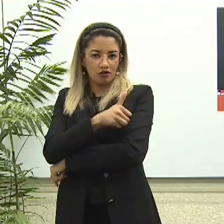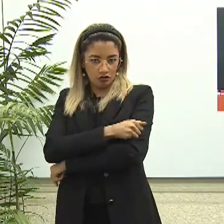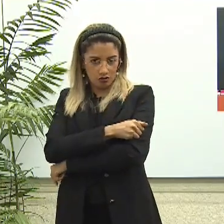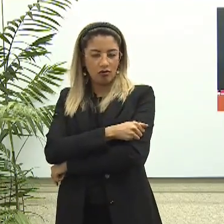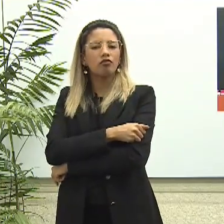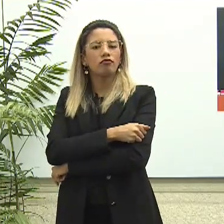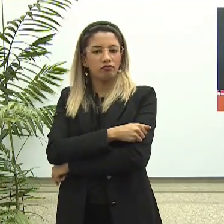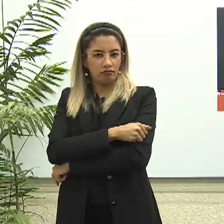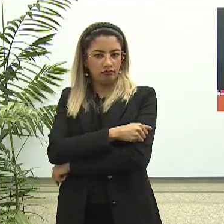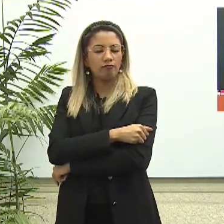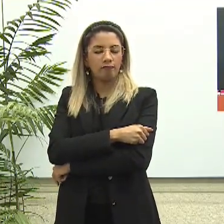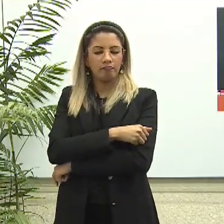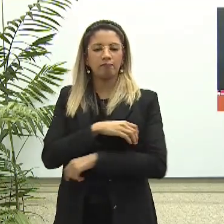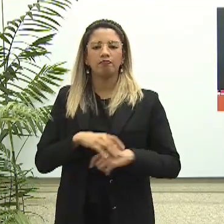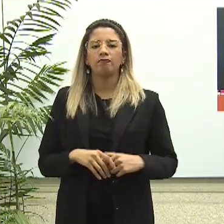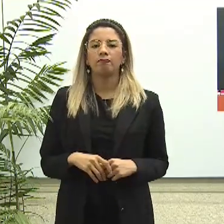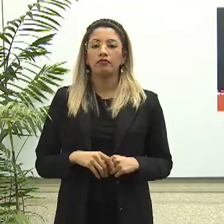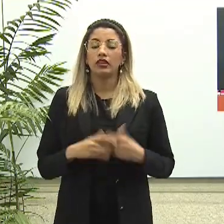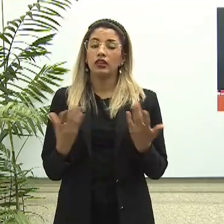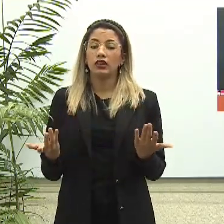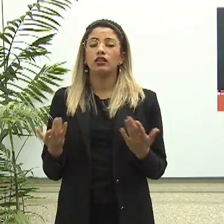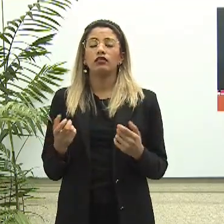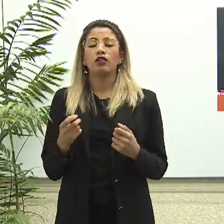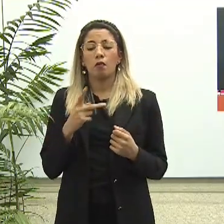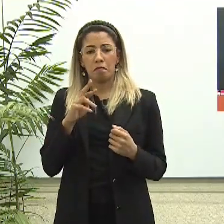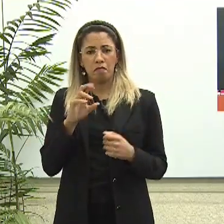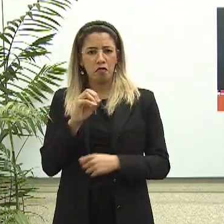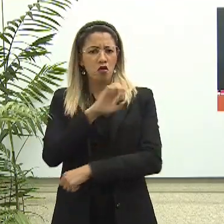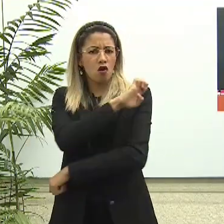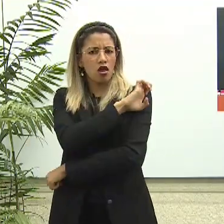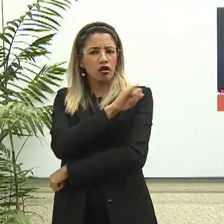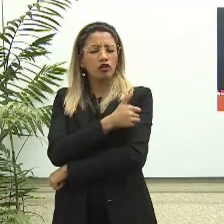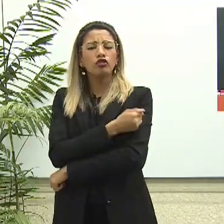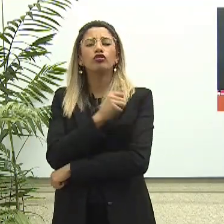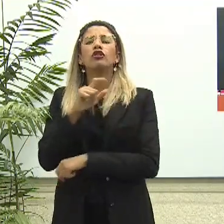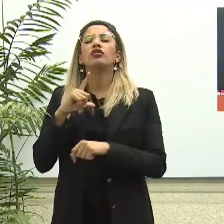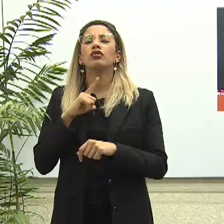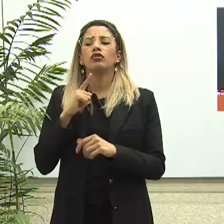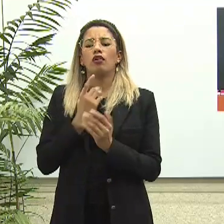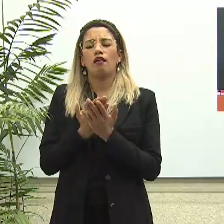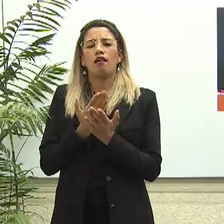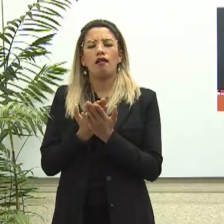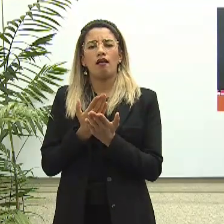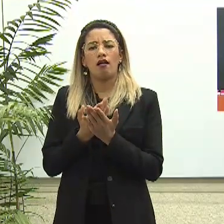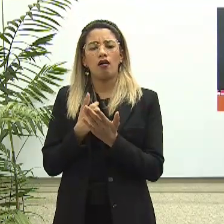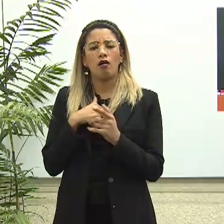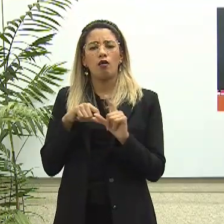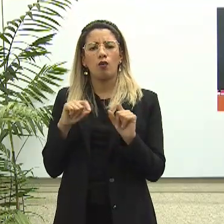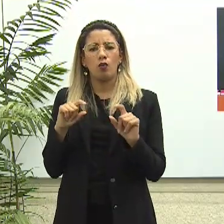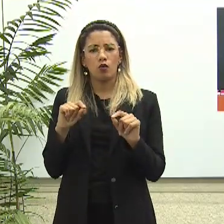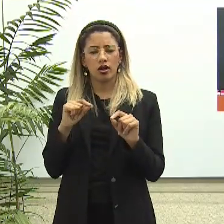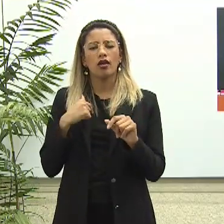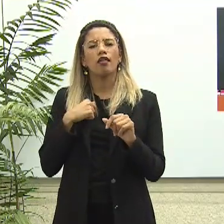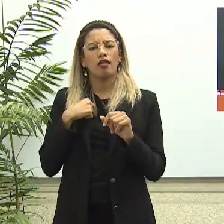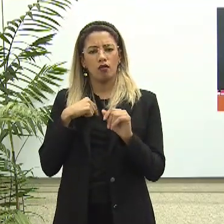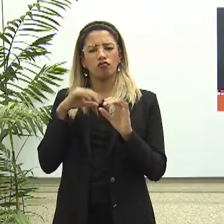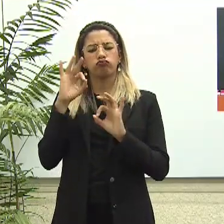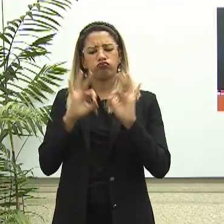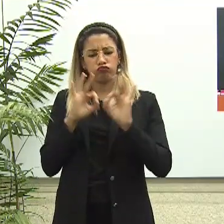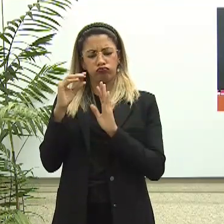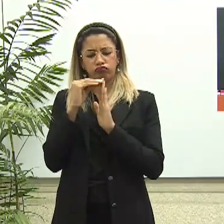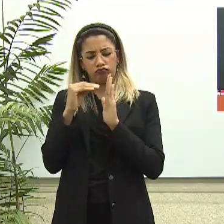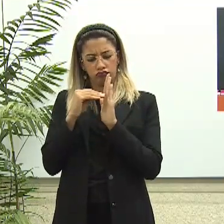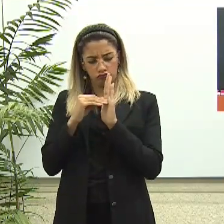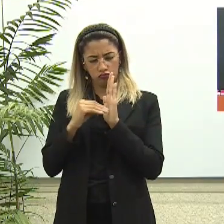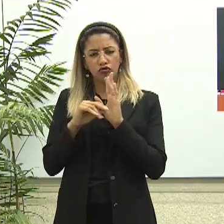superior dá aula no proeja no proeja eu fiz uma aula com com um monte de coisa e realidade aumentada e o aluno me